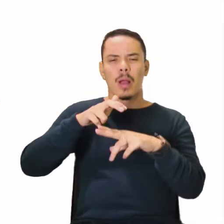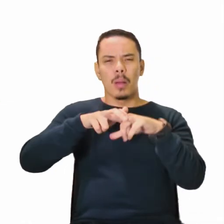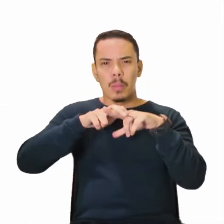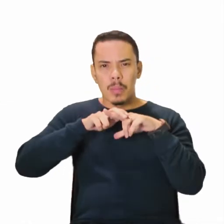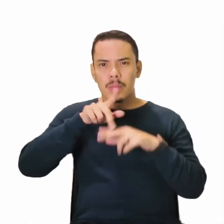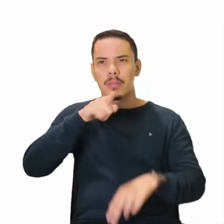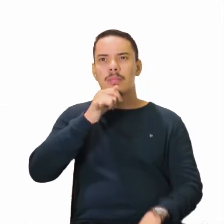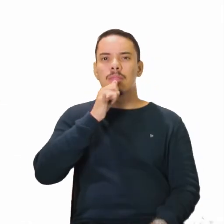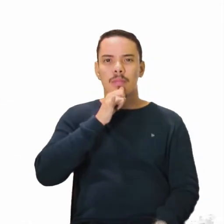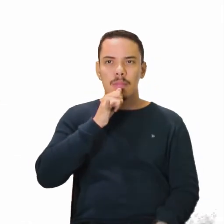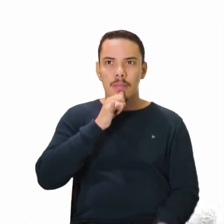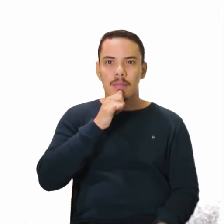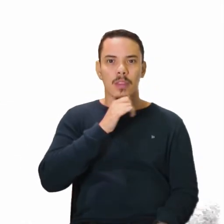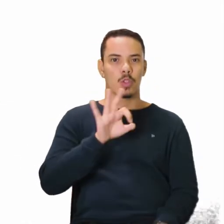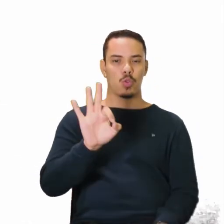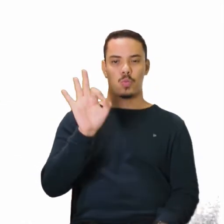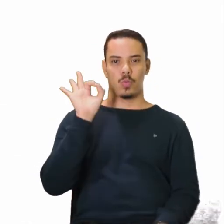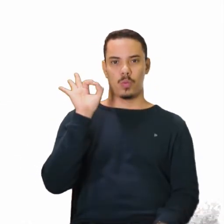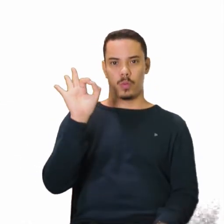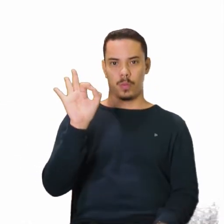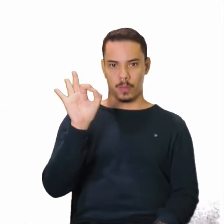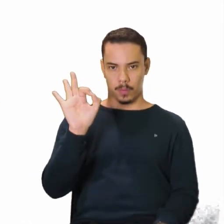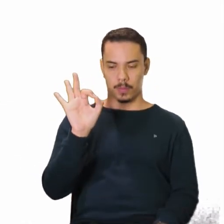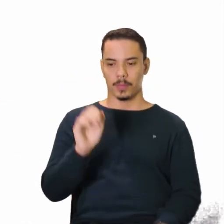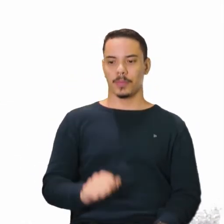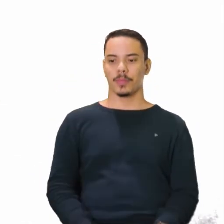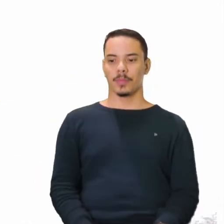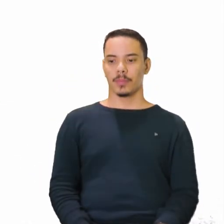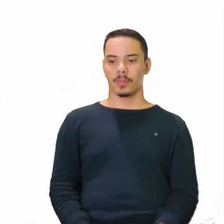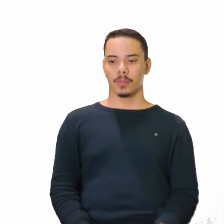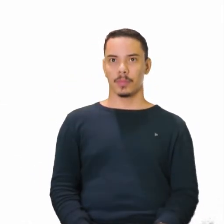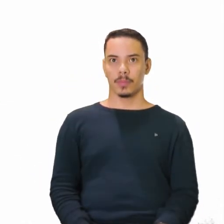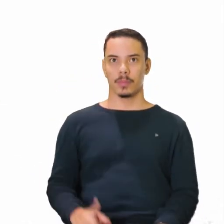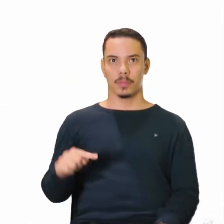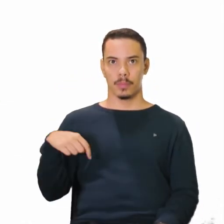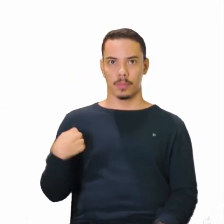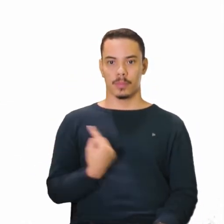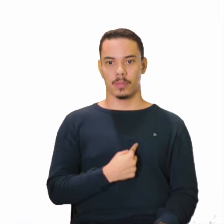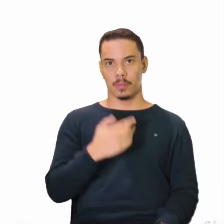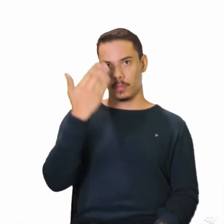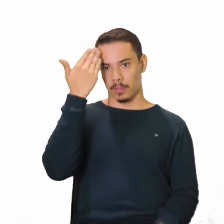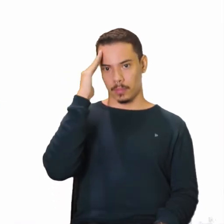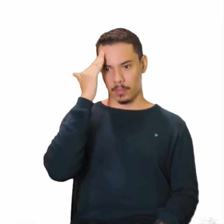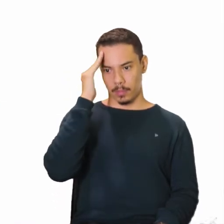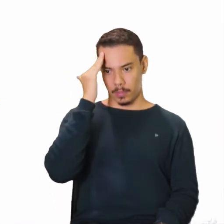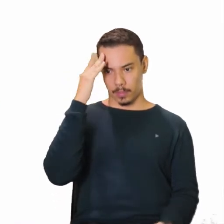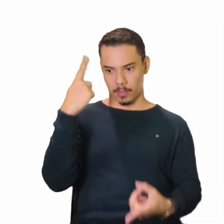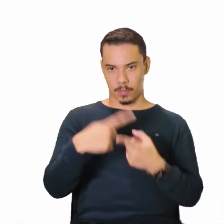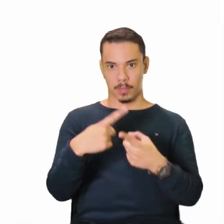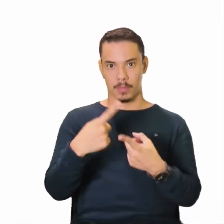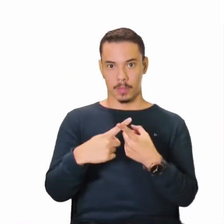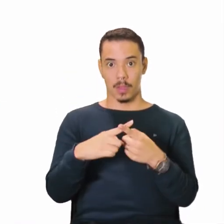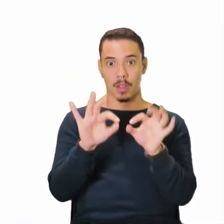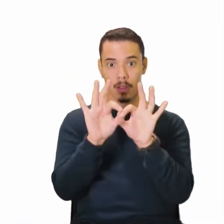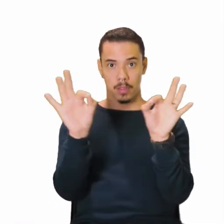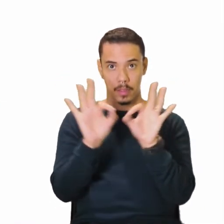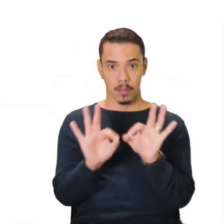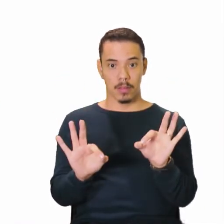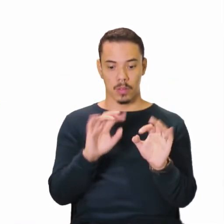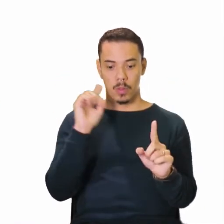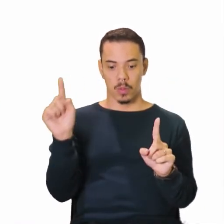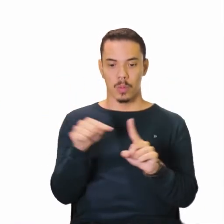esse exemplo top da galáxia, vamos entender que as orações subordinadas, elas servem